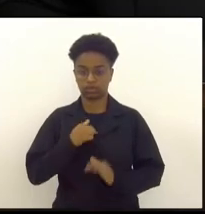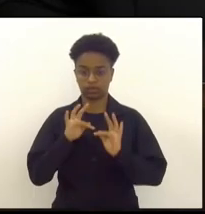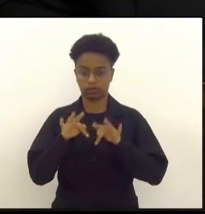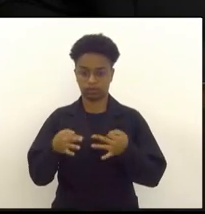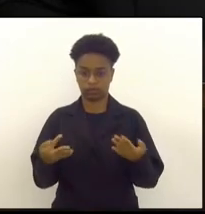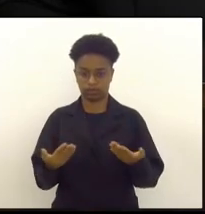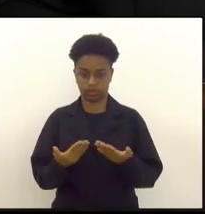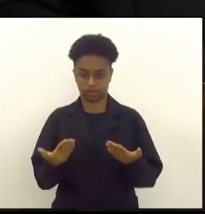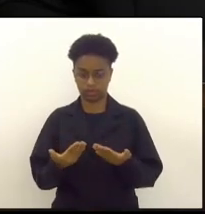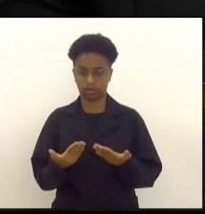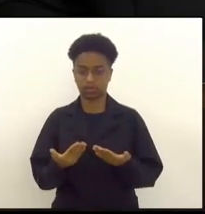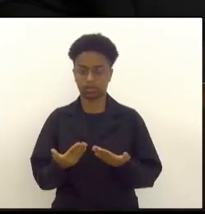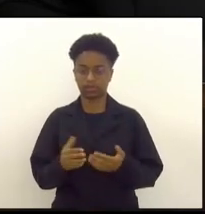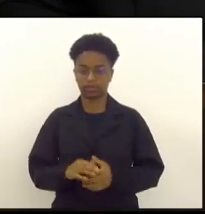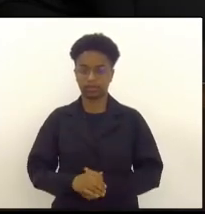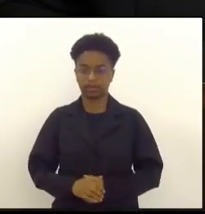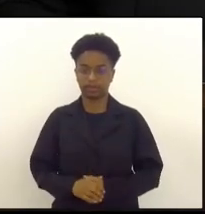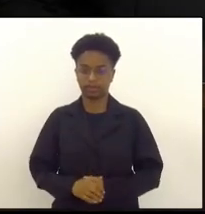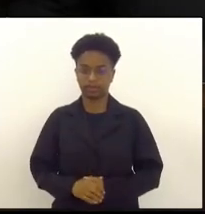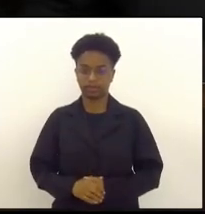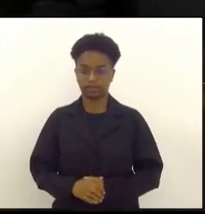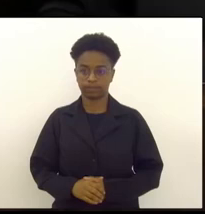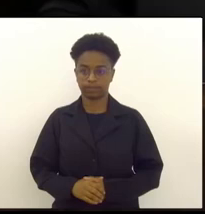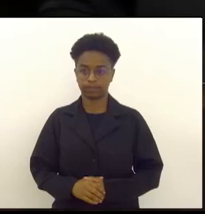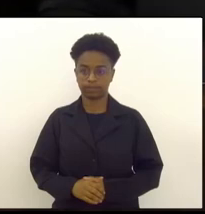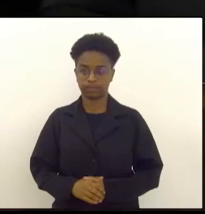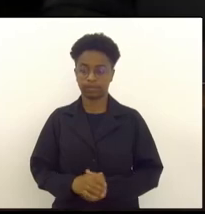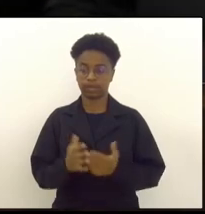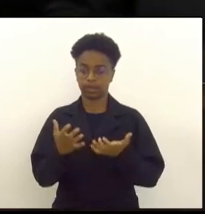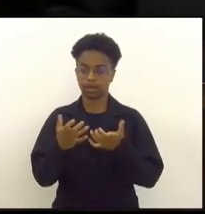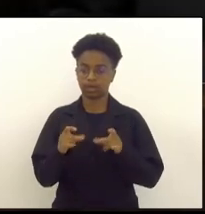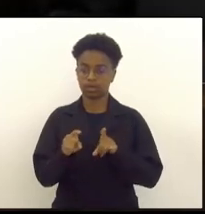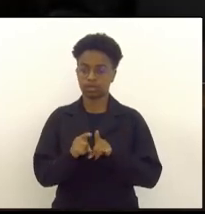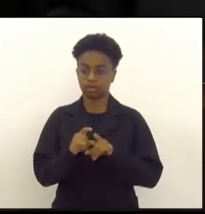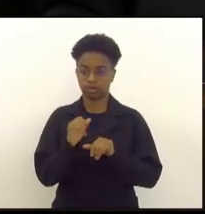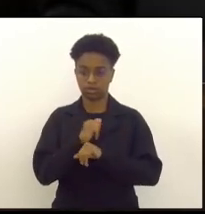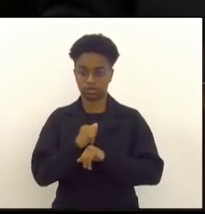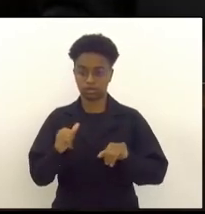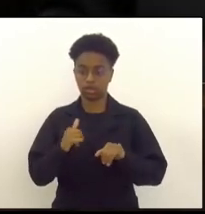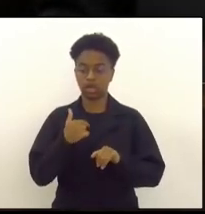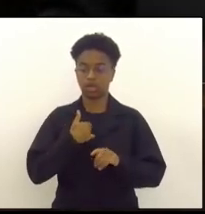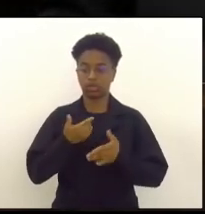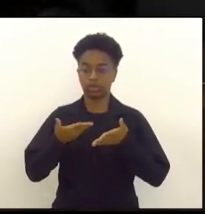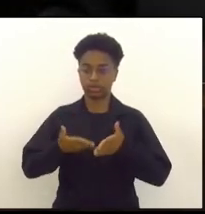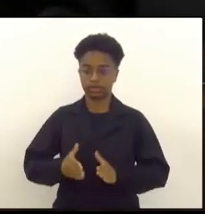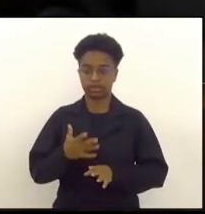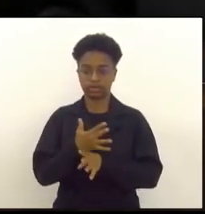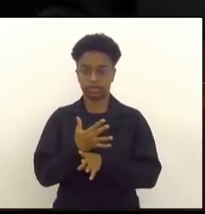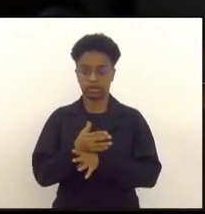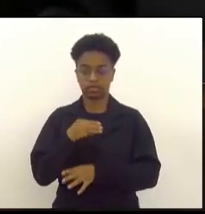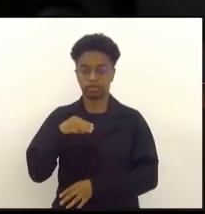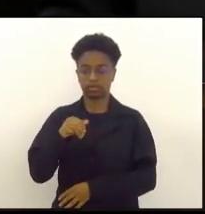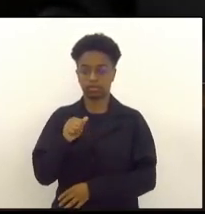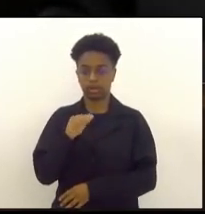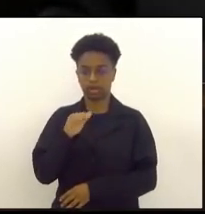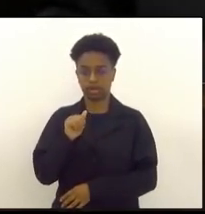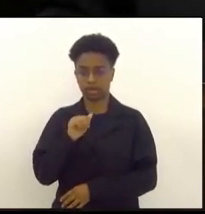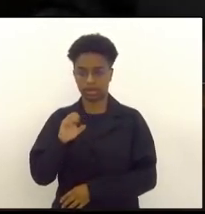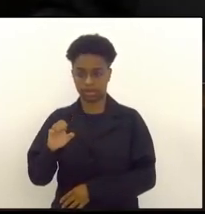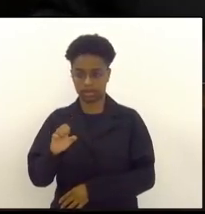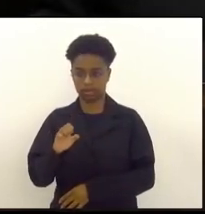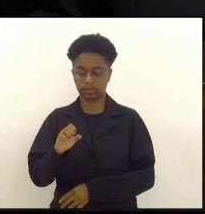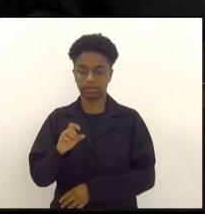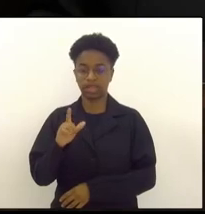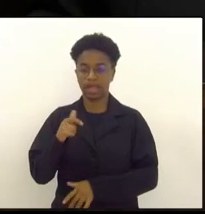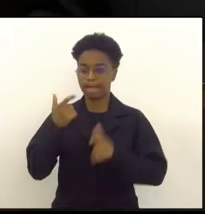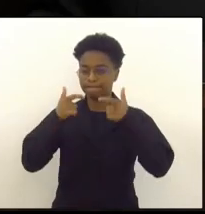finalizando, gostaria de também dizer que eu sou da cidade de Macaé, a cidade, a princesinha